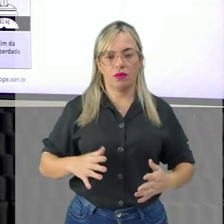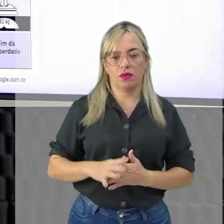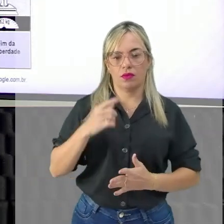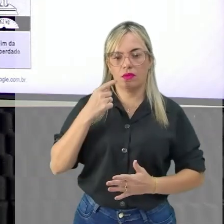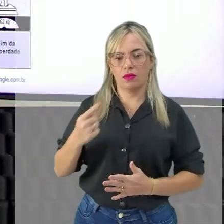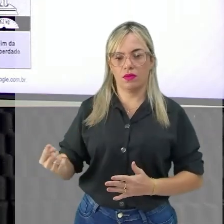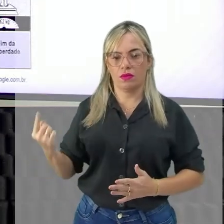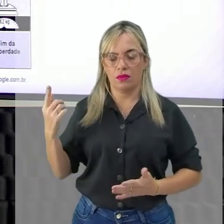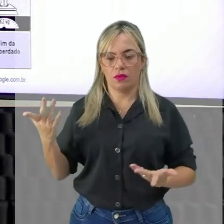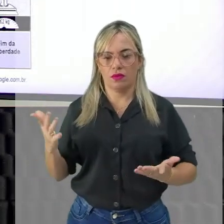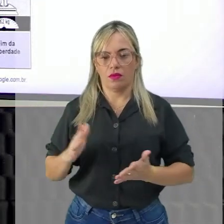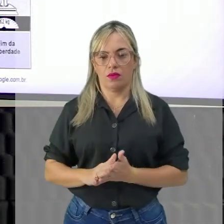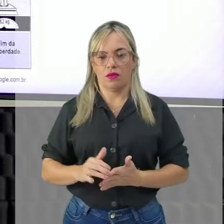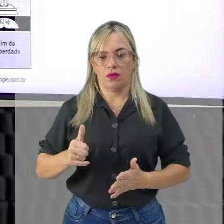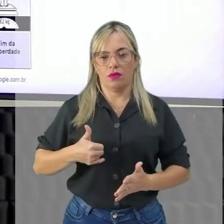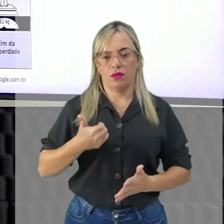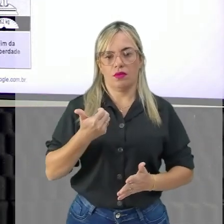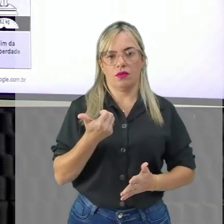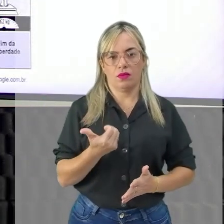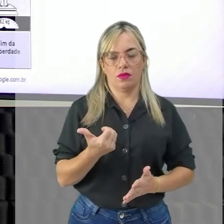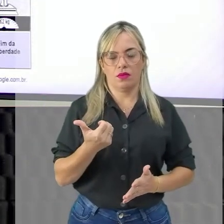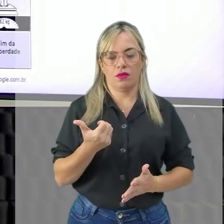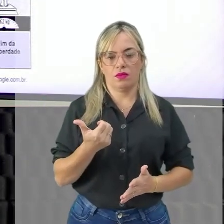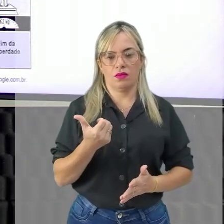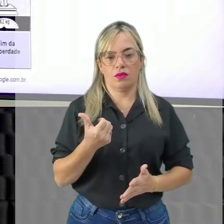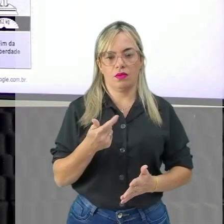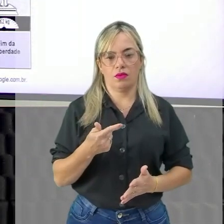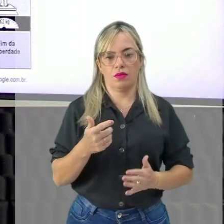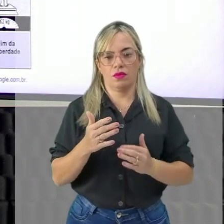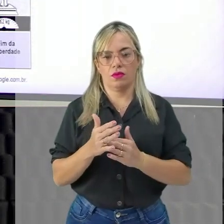E 17 a 20 anos,